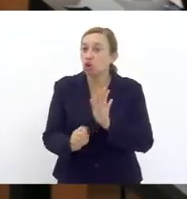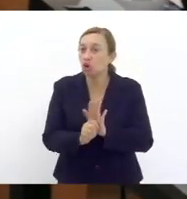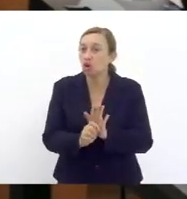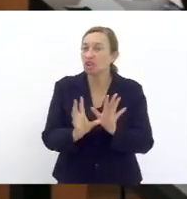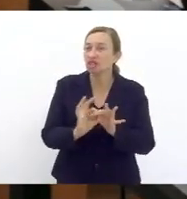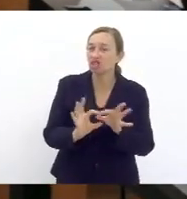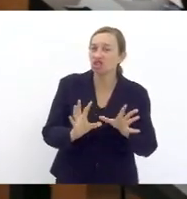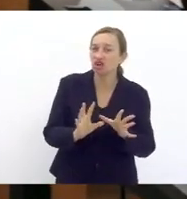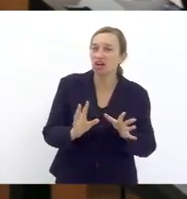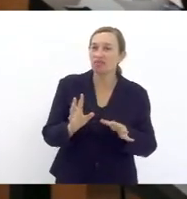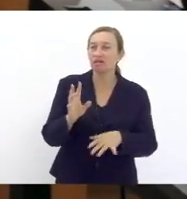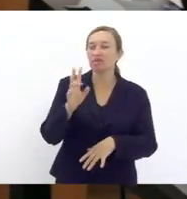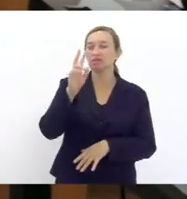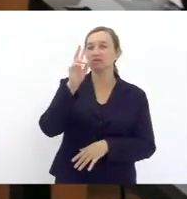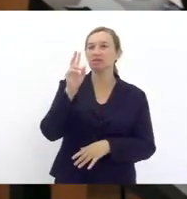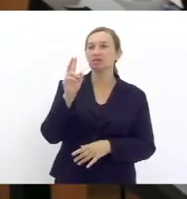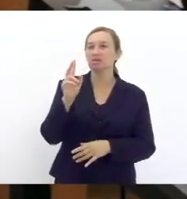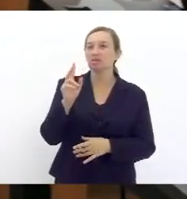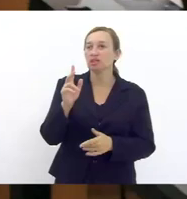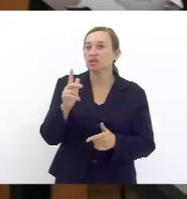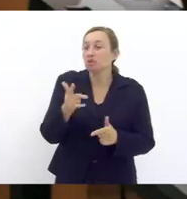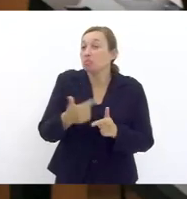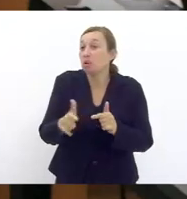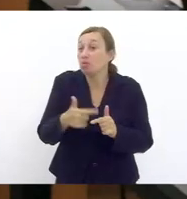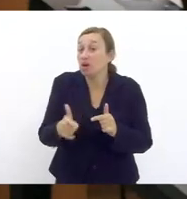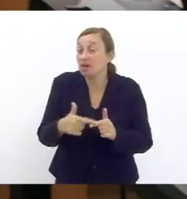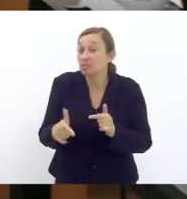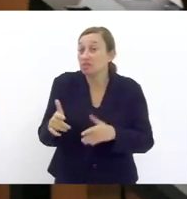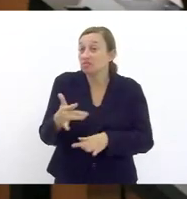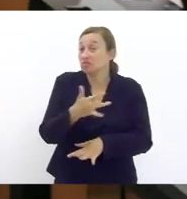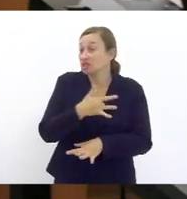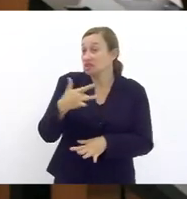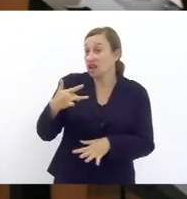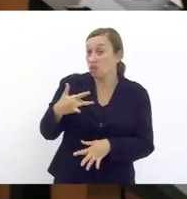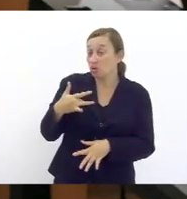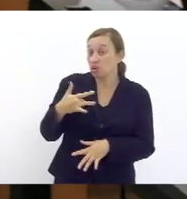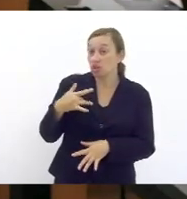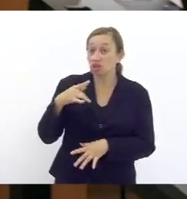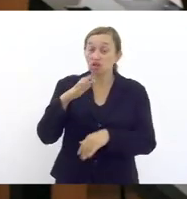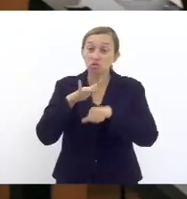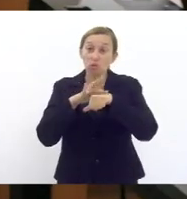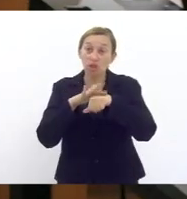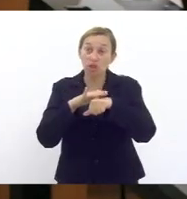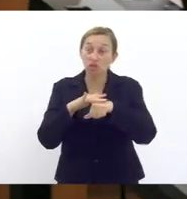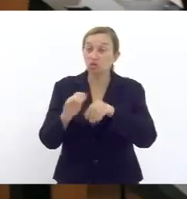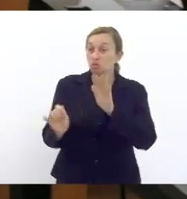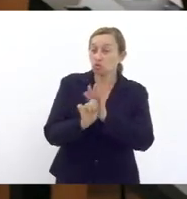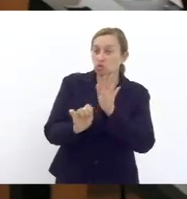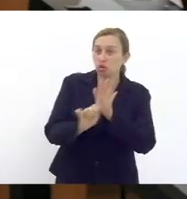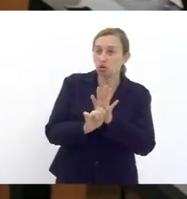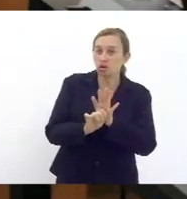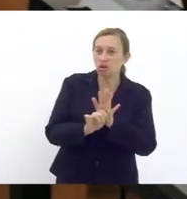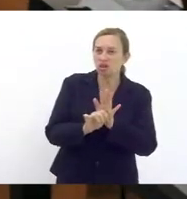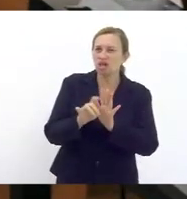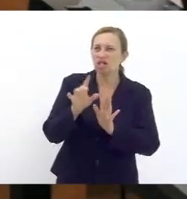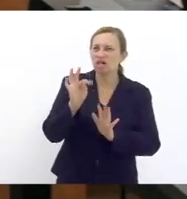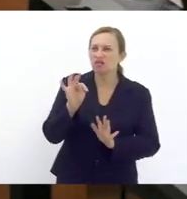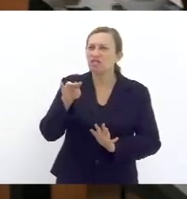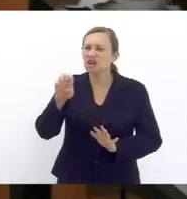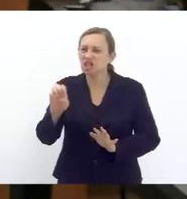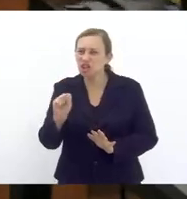deixava ele com vários efeitos colaterais drogas que deixava ele doente o nome dessas drogas é teleptal o friso